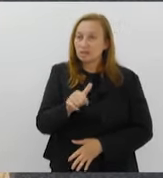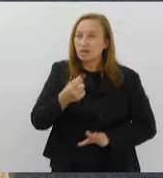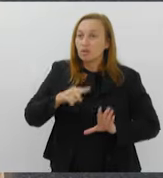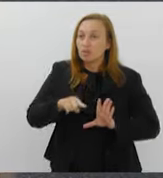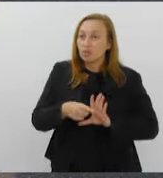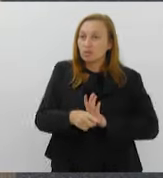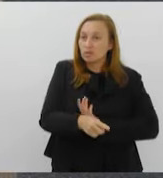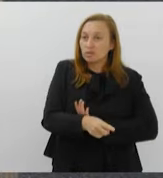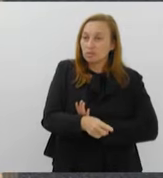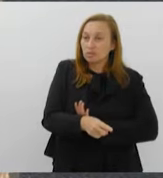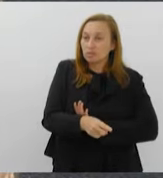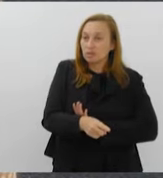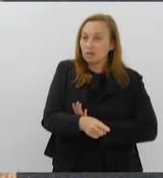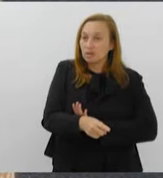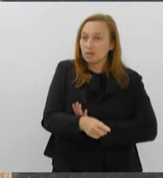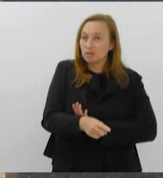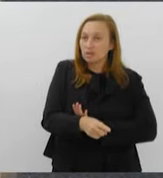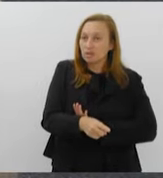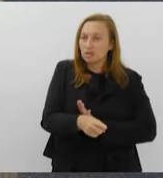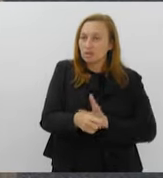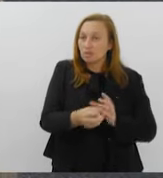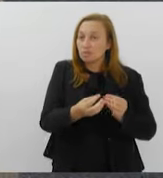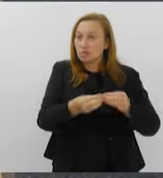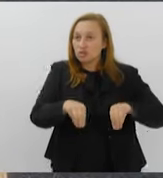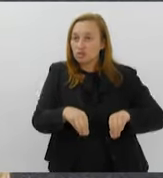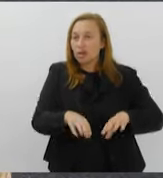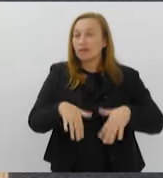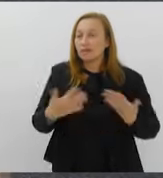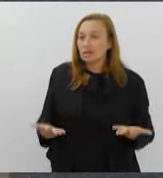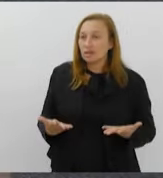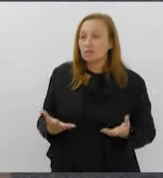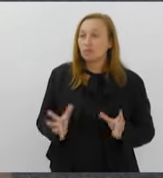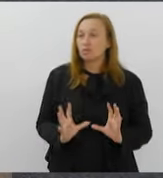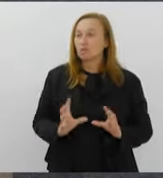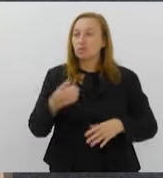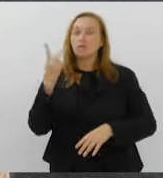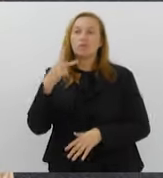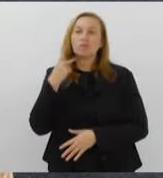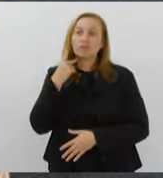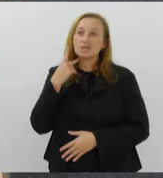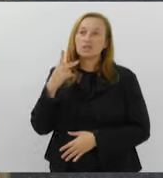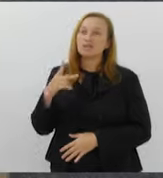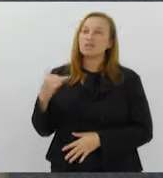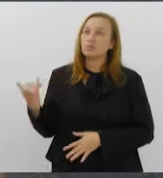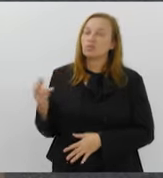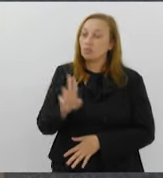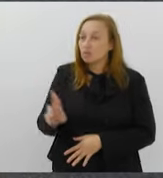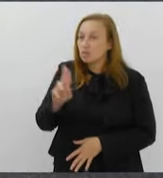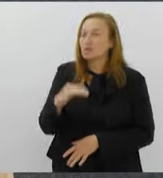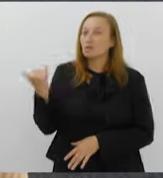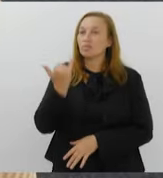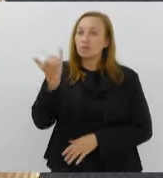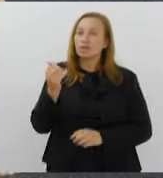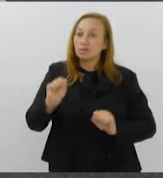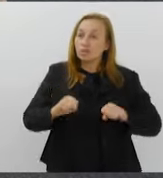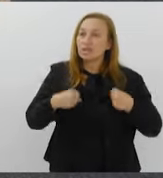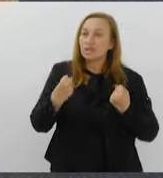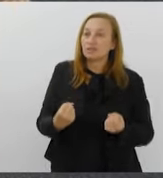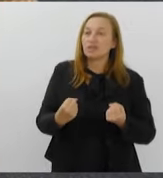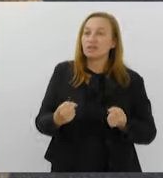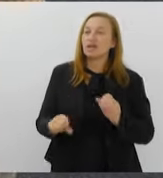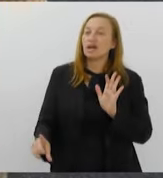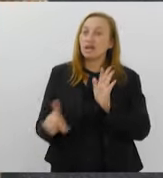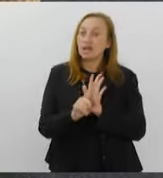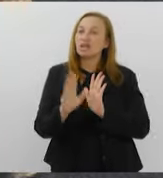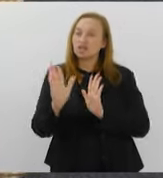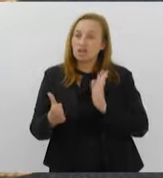profundamente atacados. Então, essa procuradoria ela vai ser um instrumento muito importante para defender as legislações que a gente